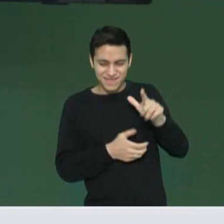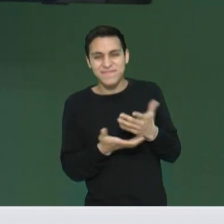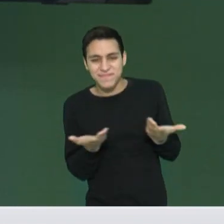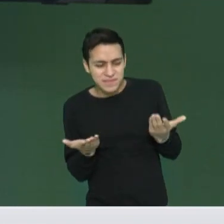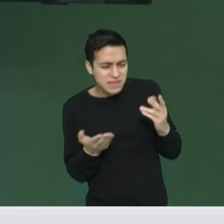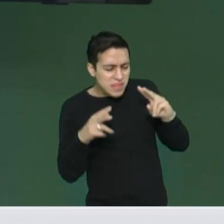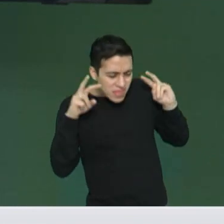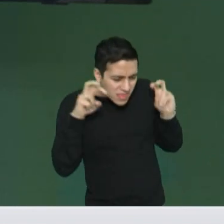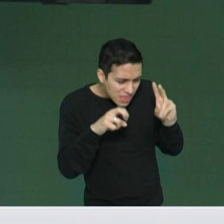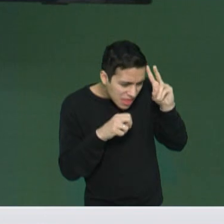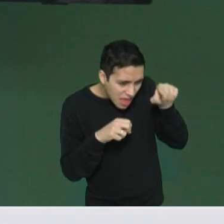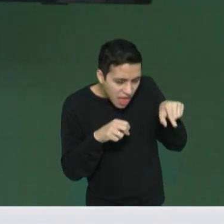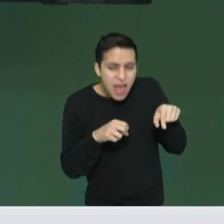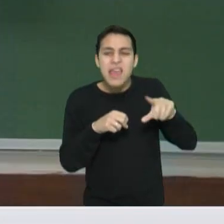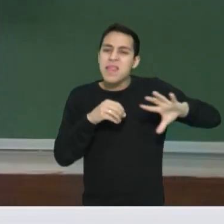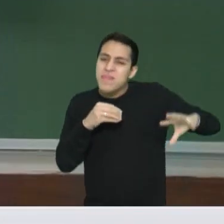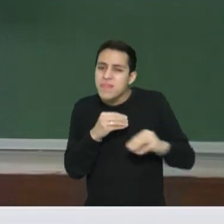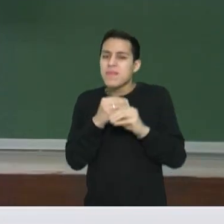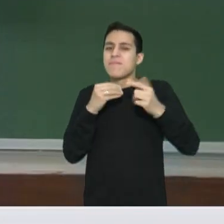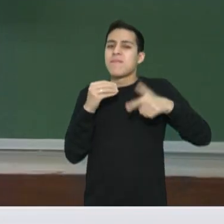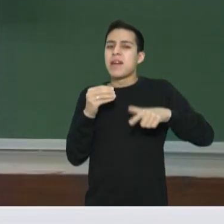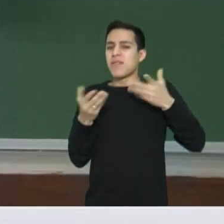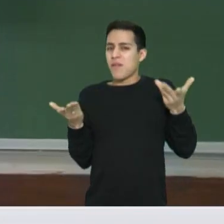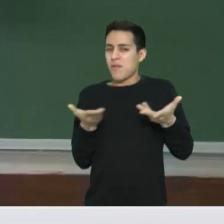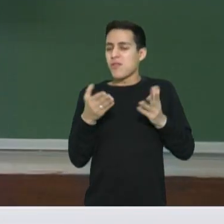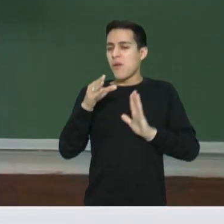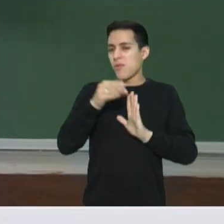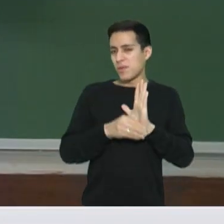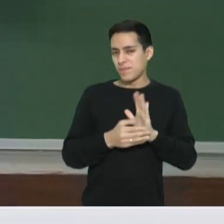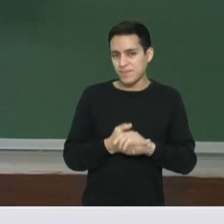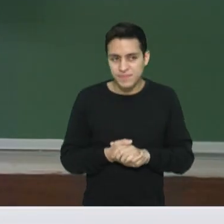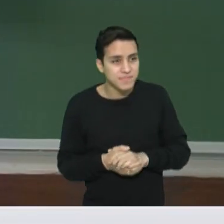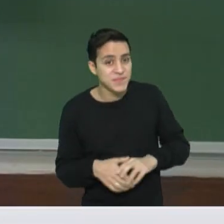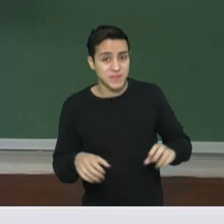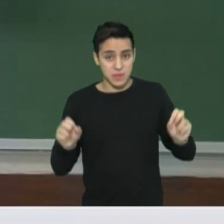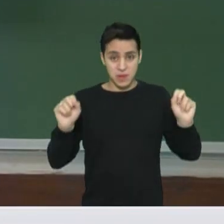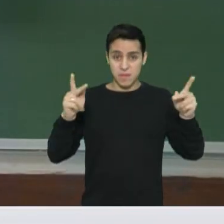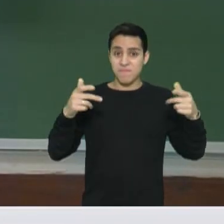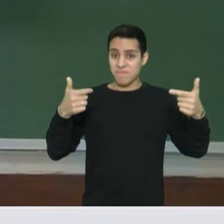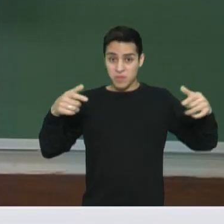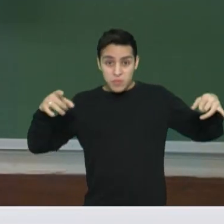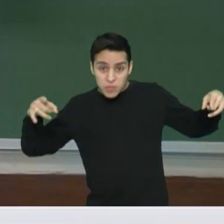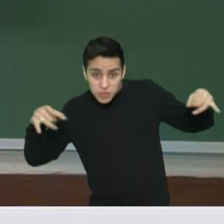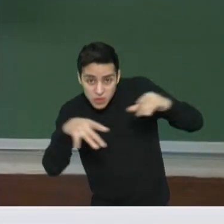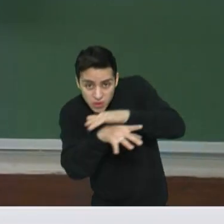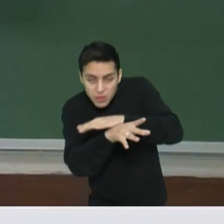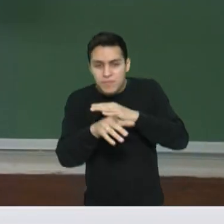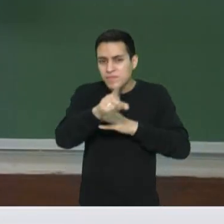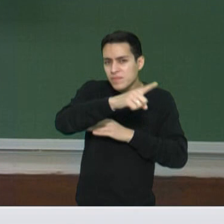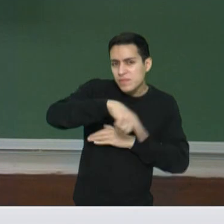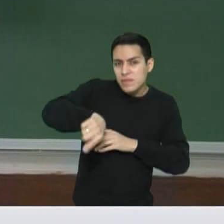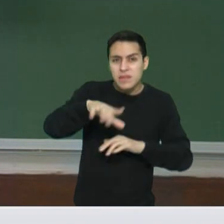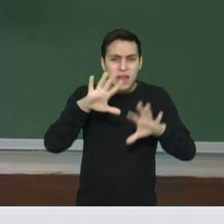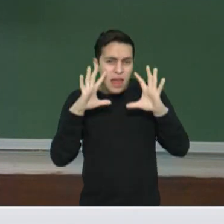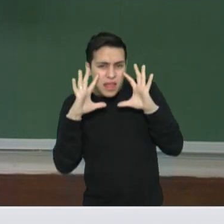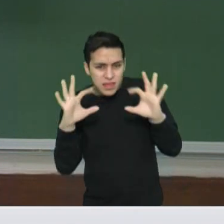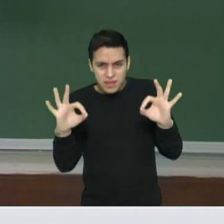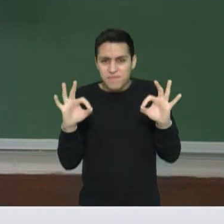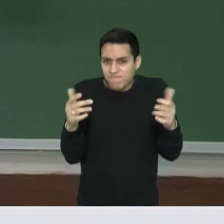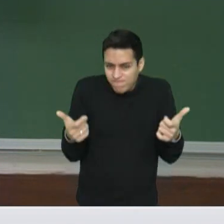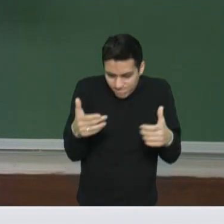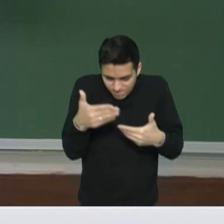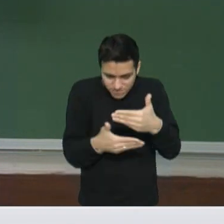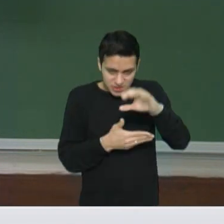outra discussão que eu acrescentei para nós, tá bom? Ok, você já está aí posicionado, concentrado, focado no